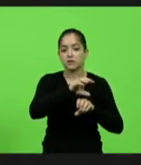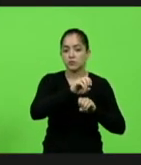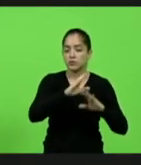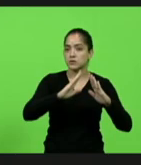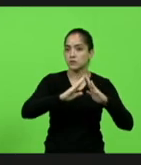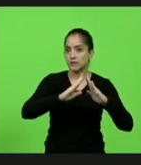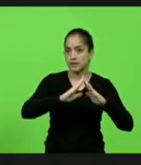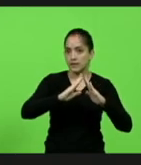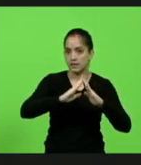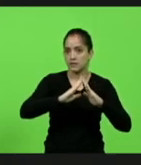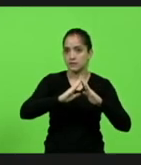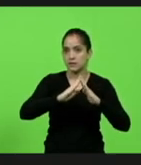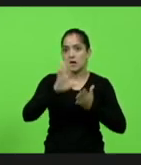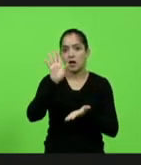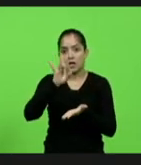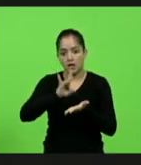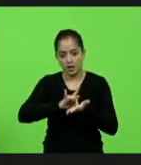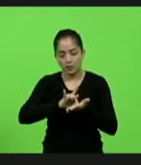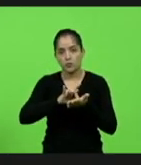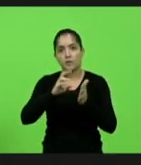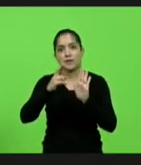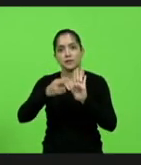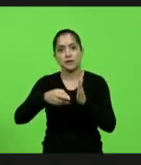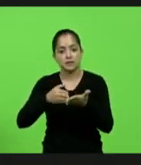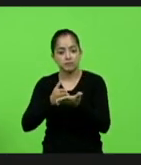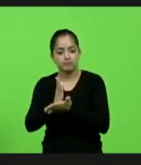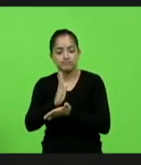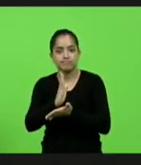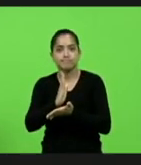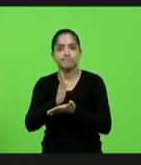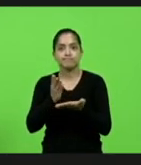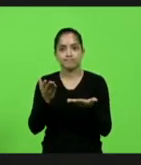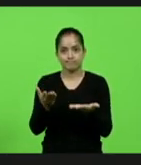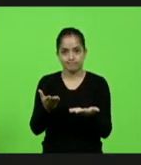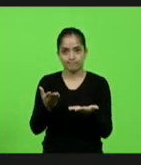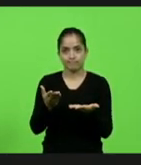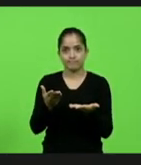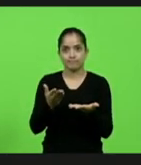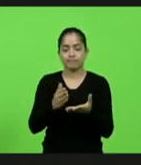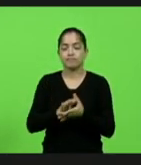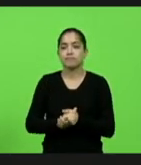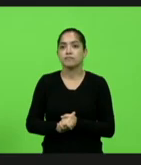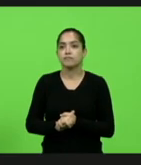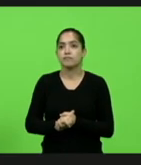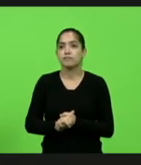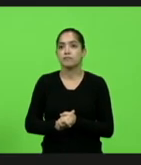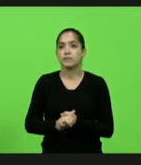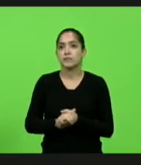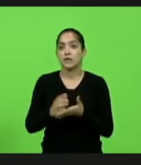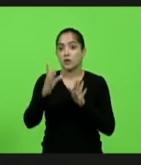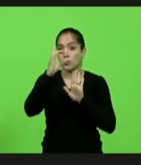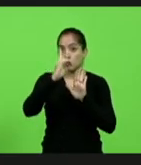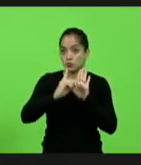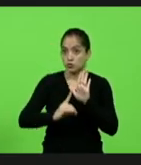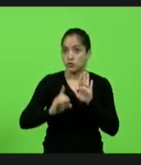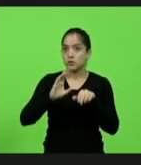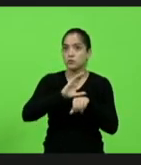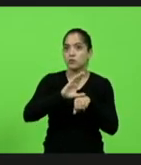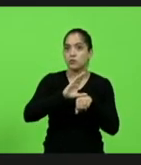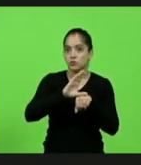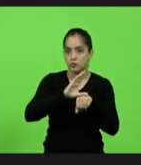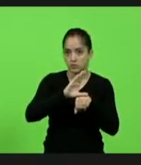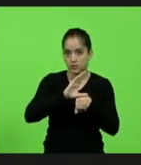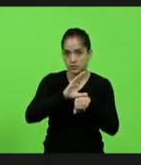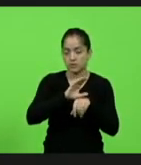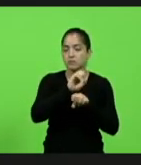vir a ser regulamentada de maneira inapropriada, ferindo o direito constitucional à